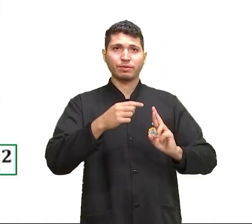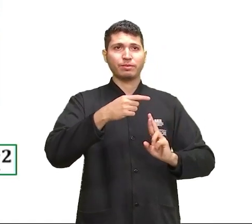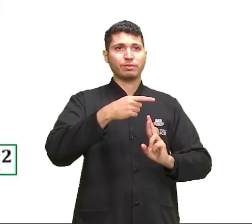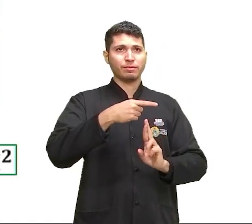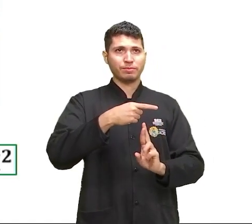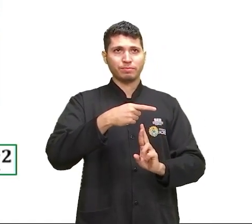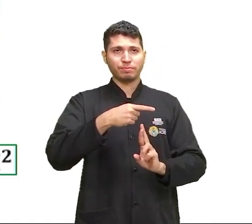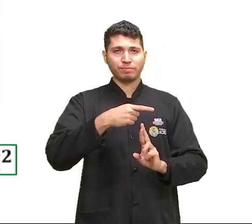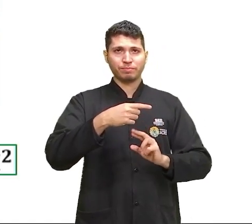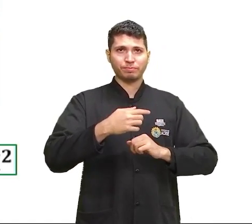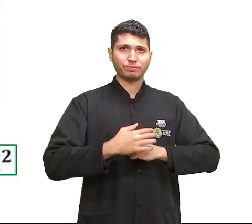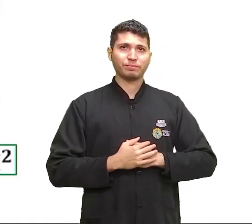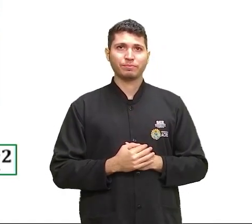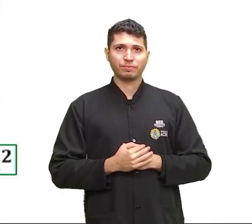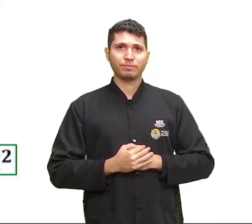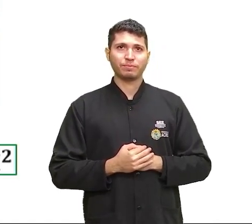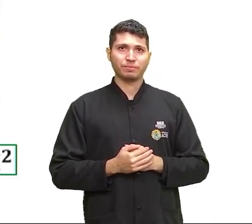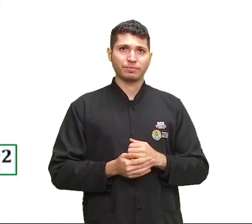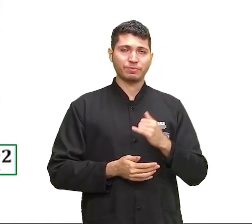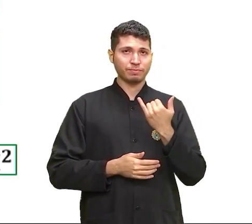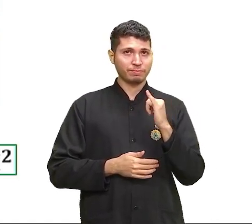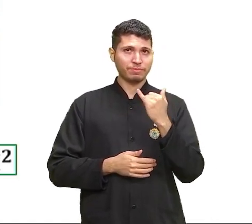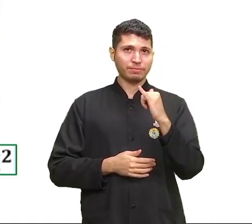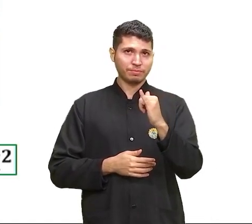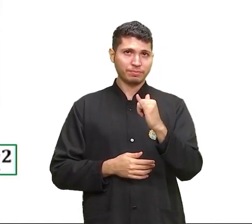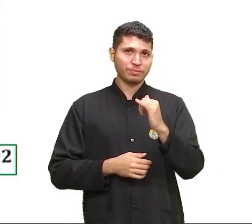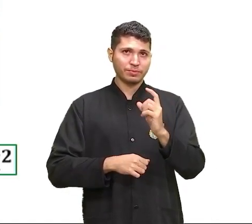vai seguir o mesmo princípio de energia pelo tempo.